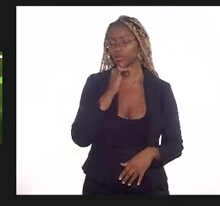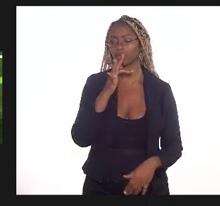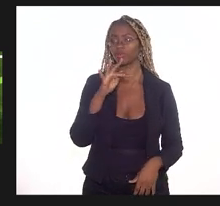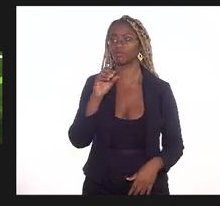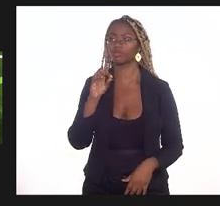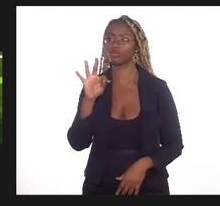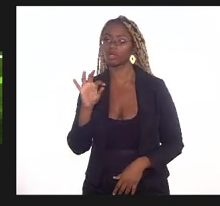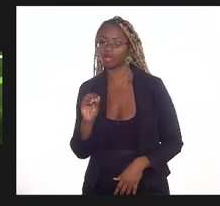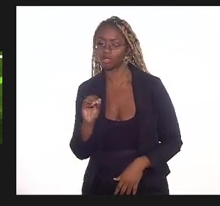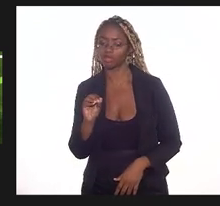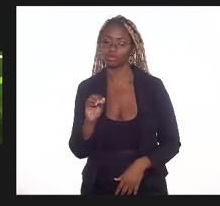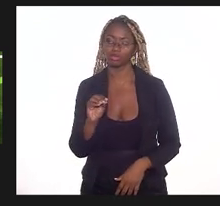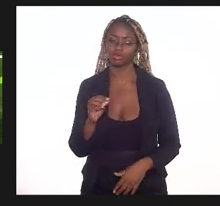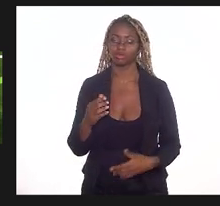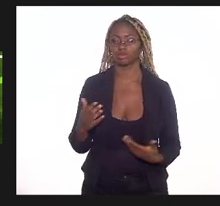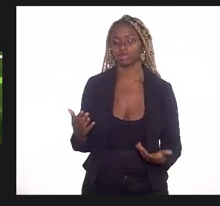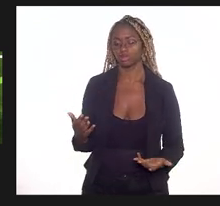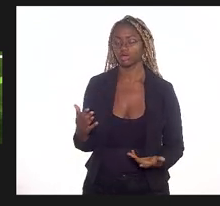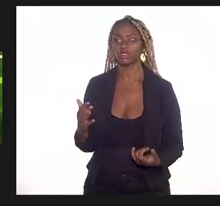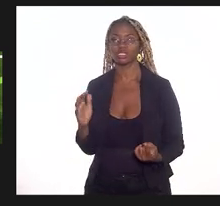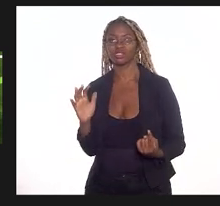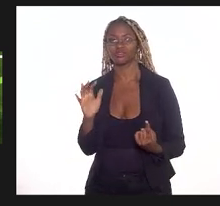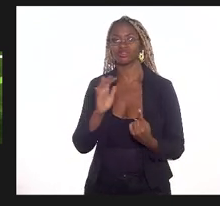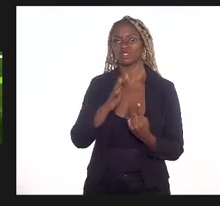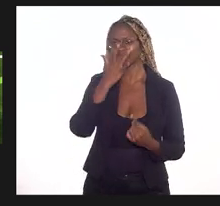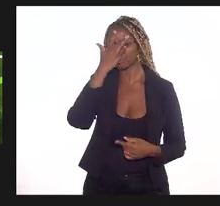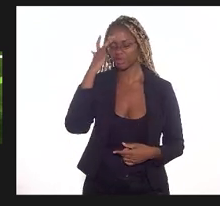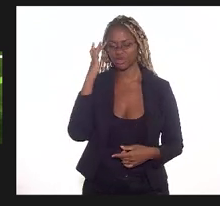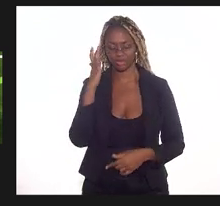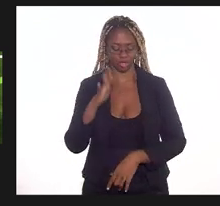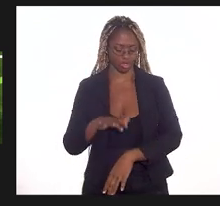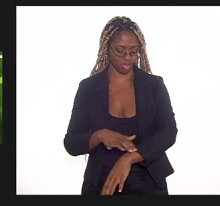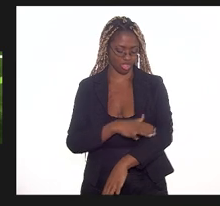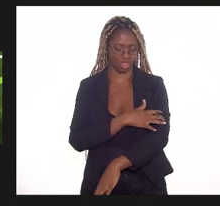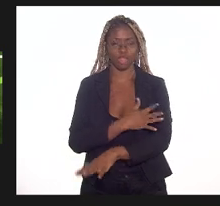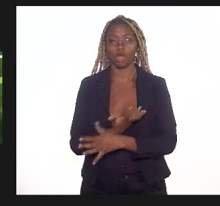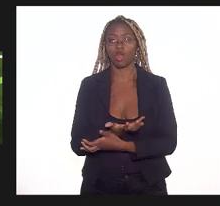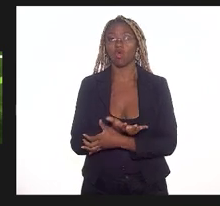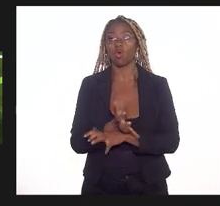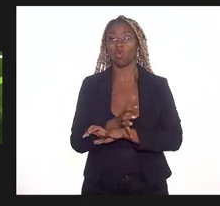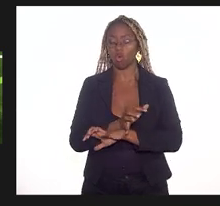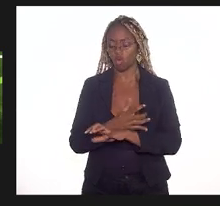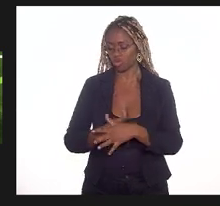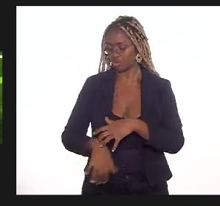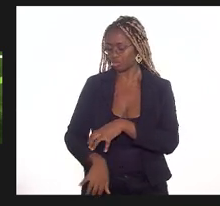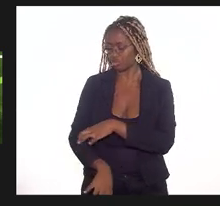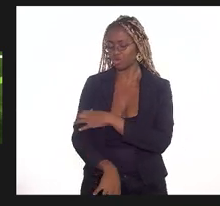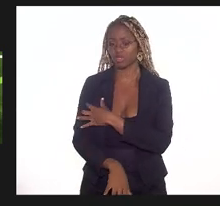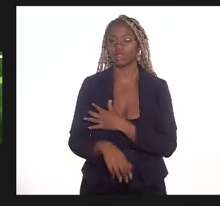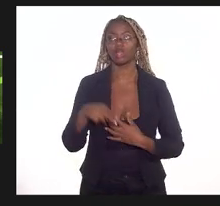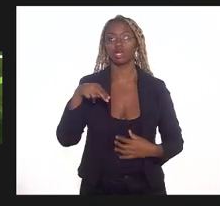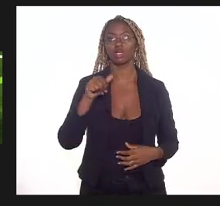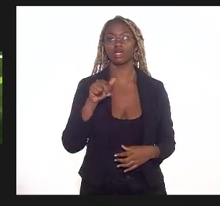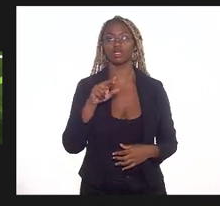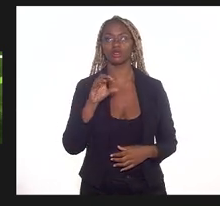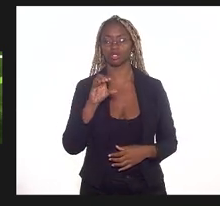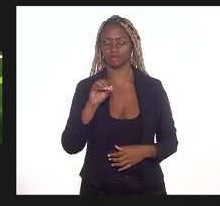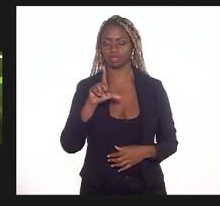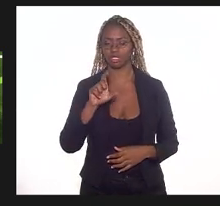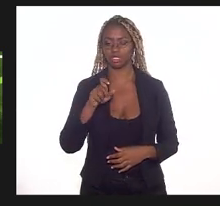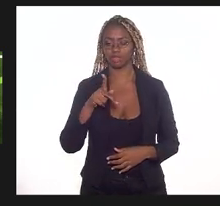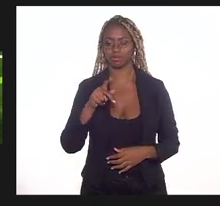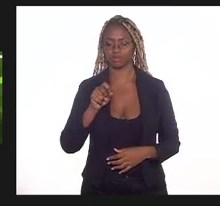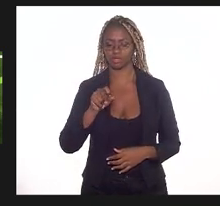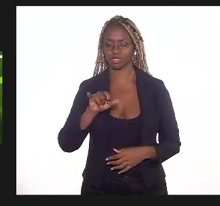atinge as pessoas na questão óssea, já também a narcolepsia, né? A gente tem